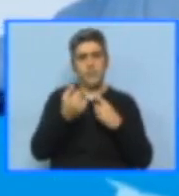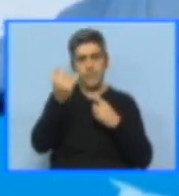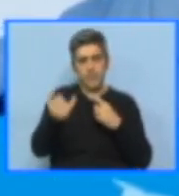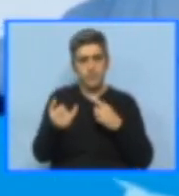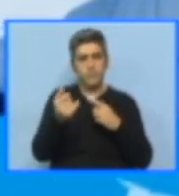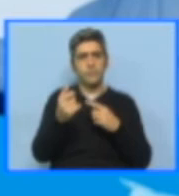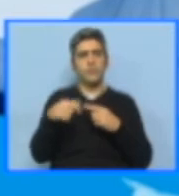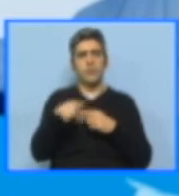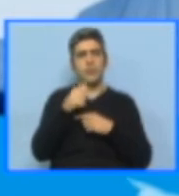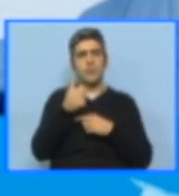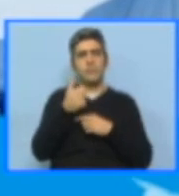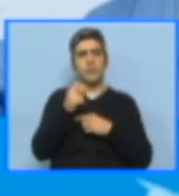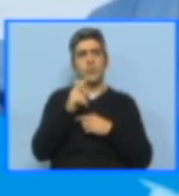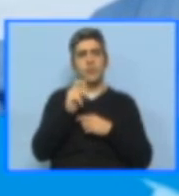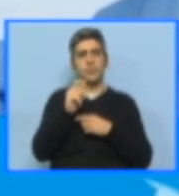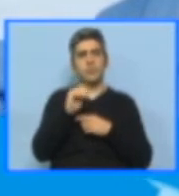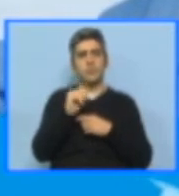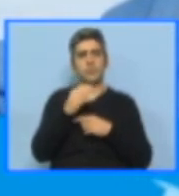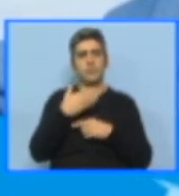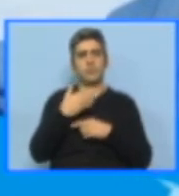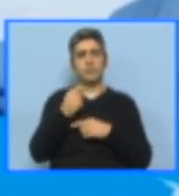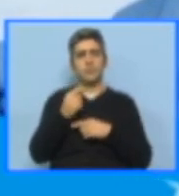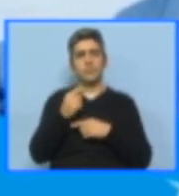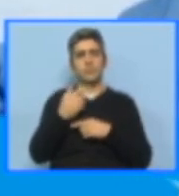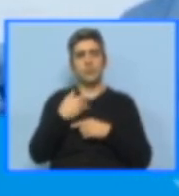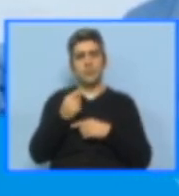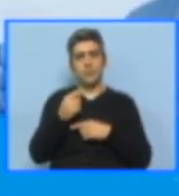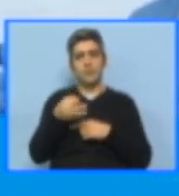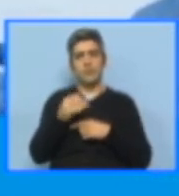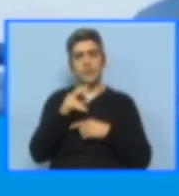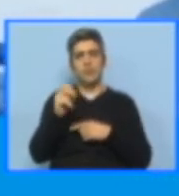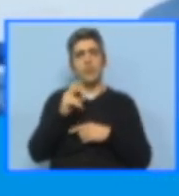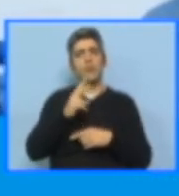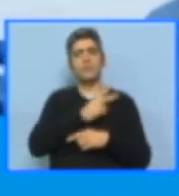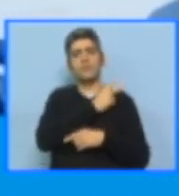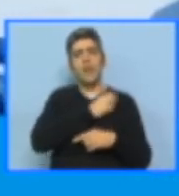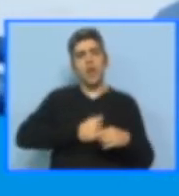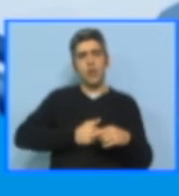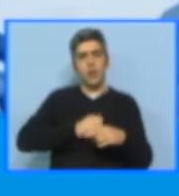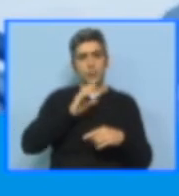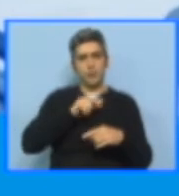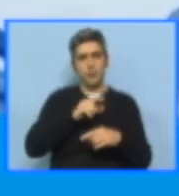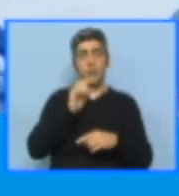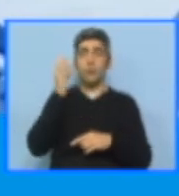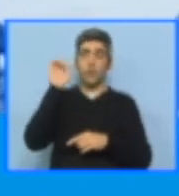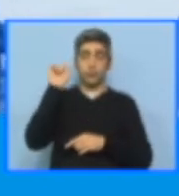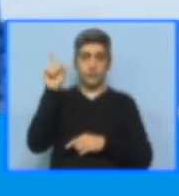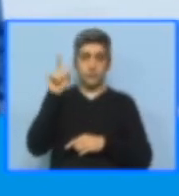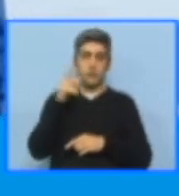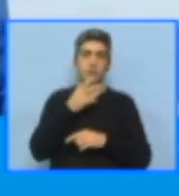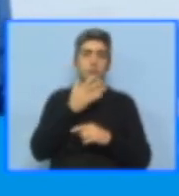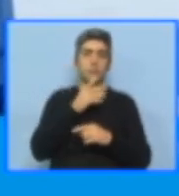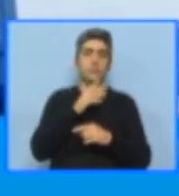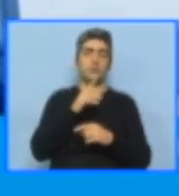teremos Borges de Pinho, um professor na Universidade Católica em Lisboa, que nos vem, um homem do Porto, que nos